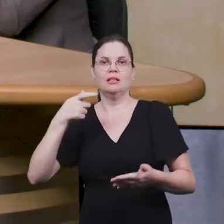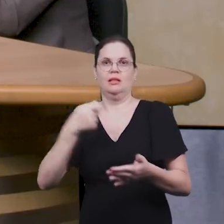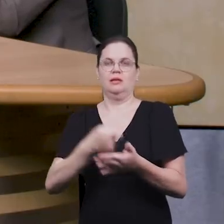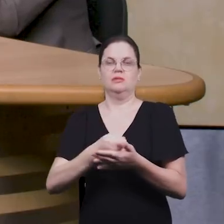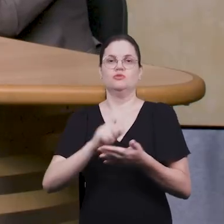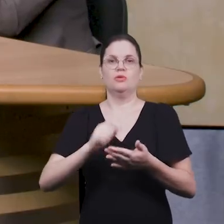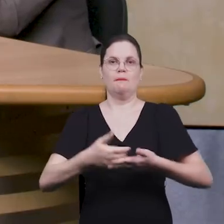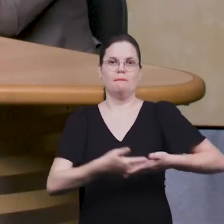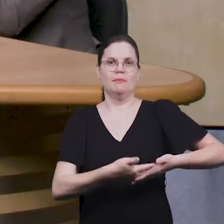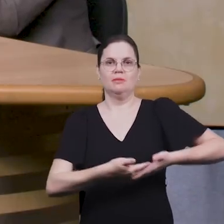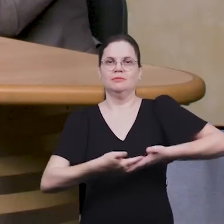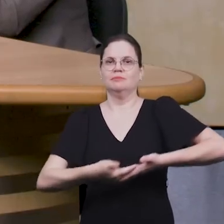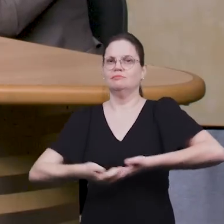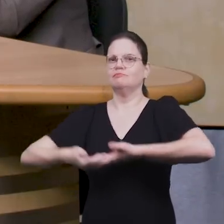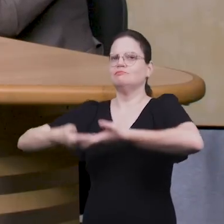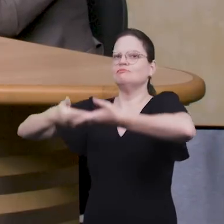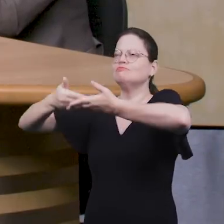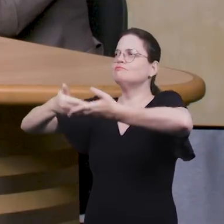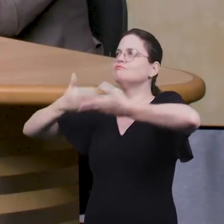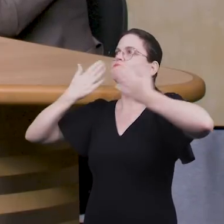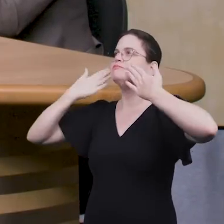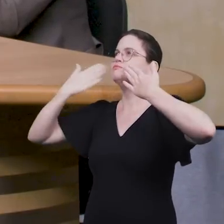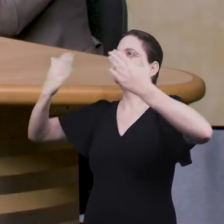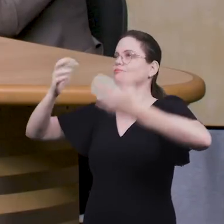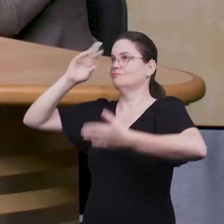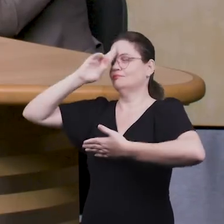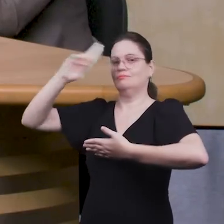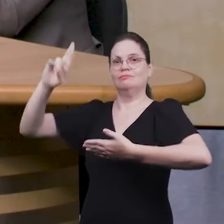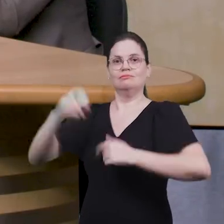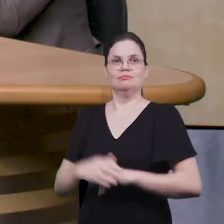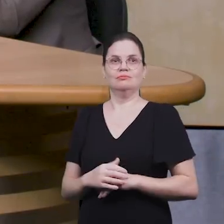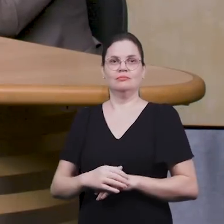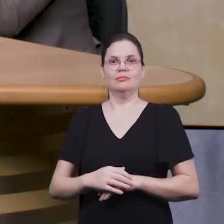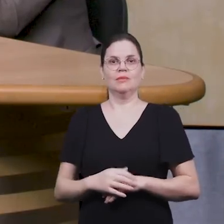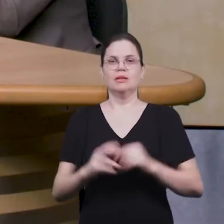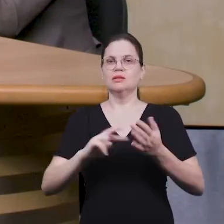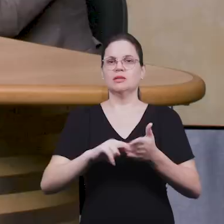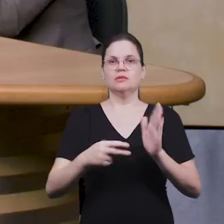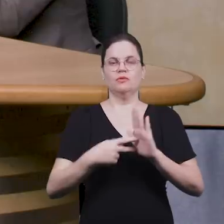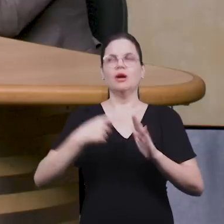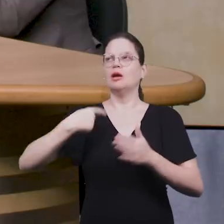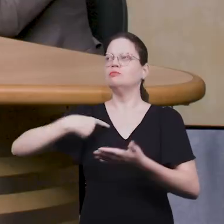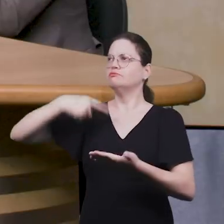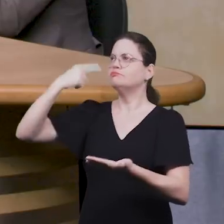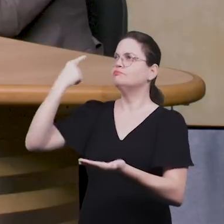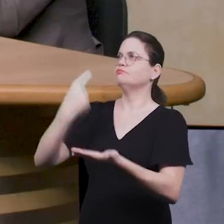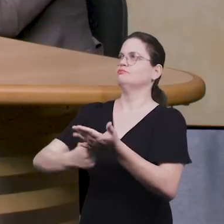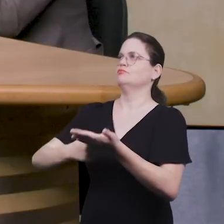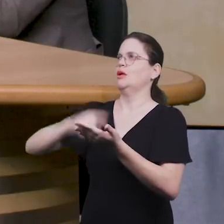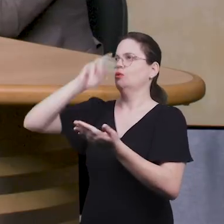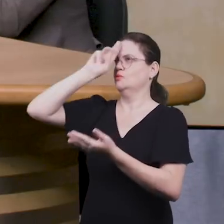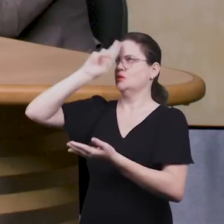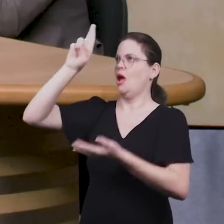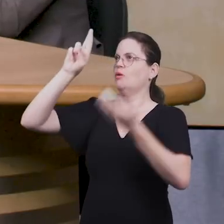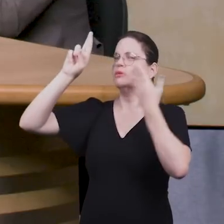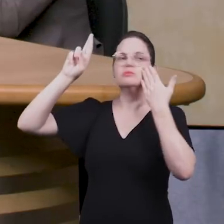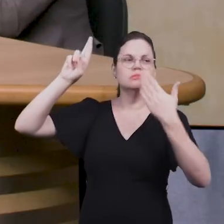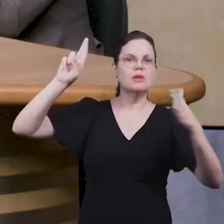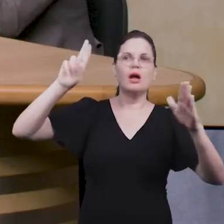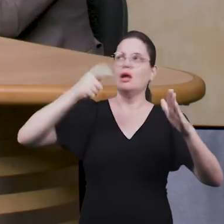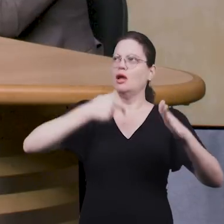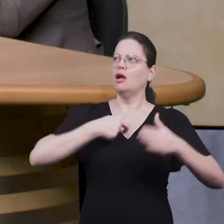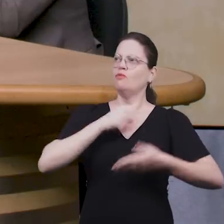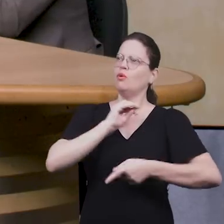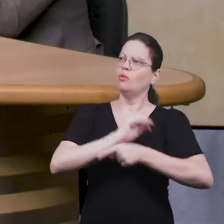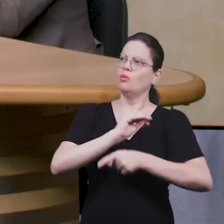apresentar ao Senhor, que significa o quê? Nós estamos nos comprometendo diante dos céus e da terra em criar o